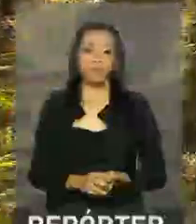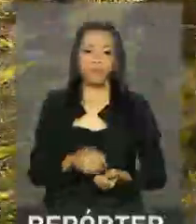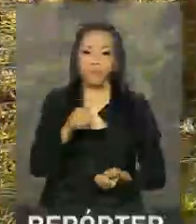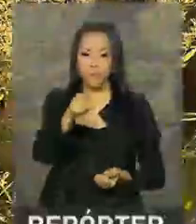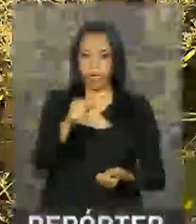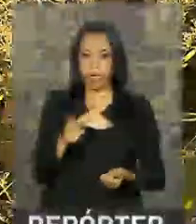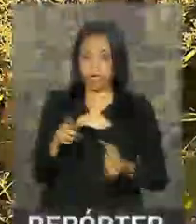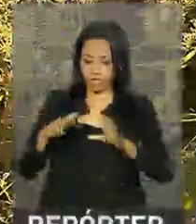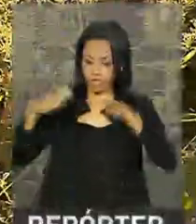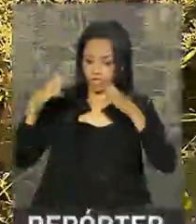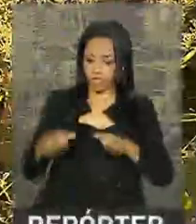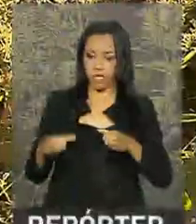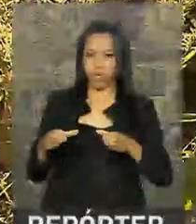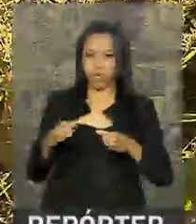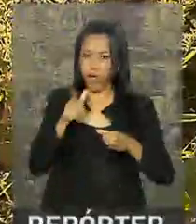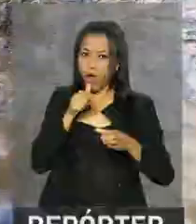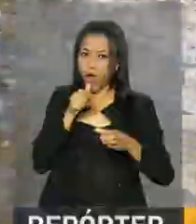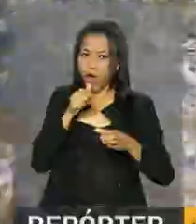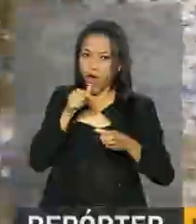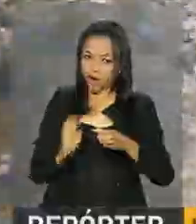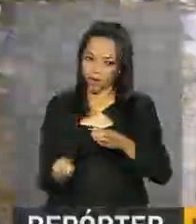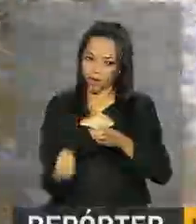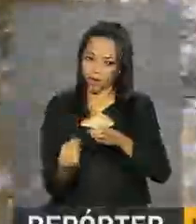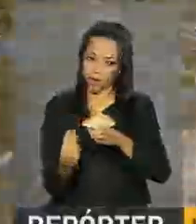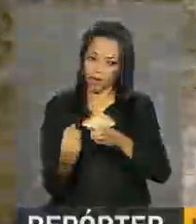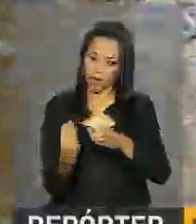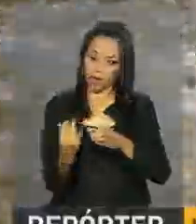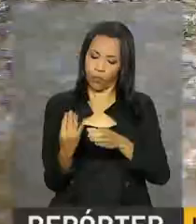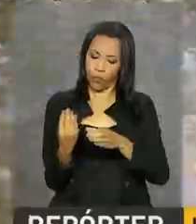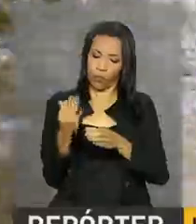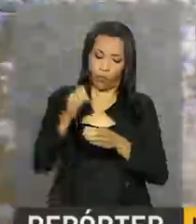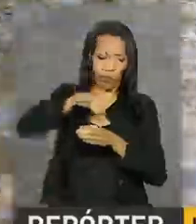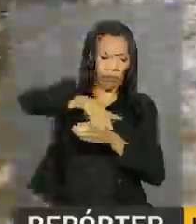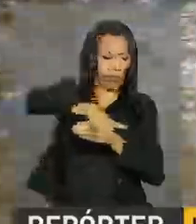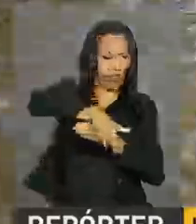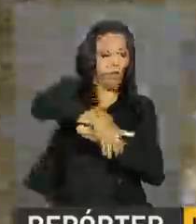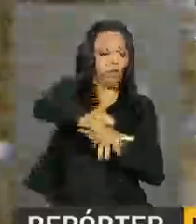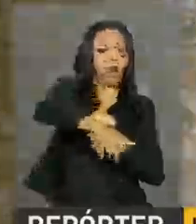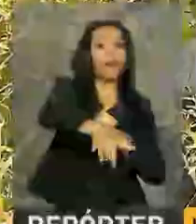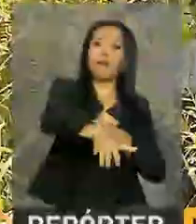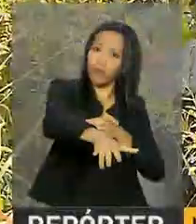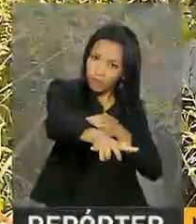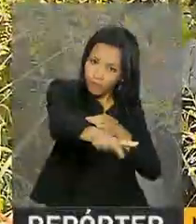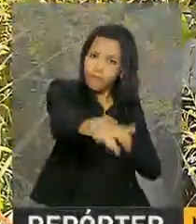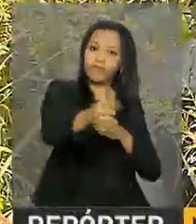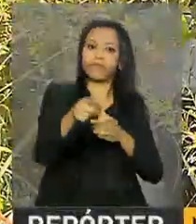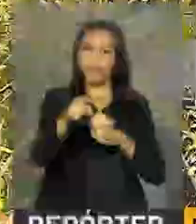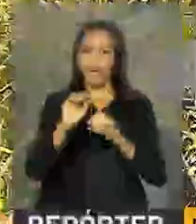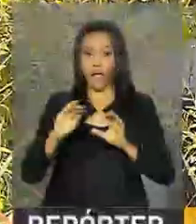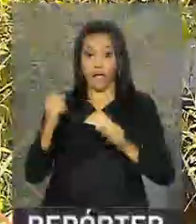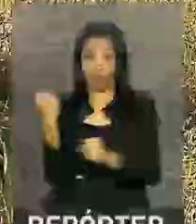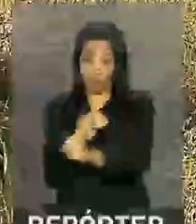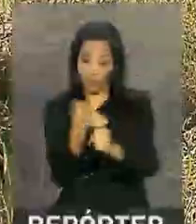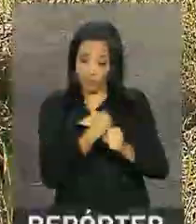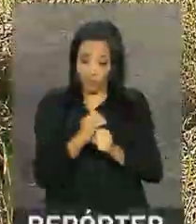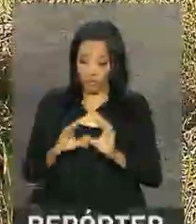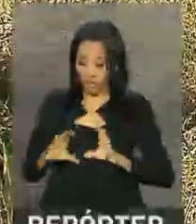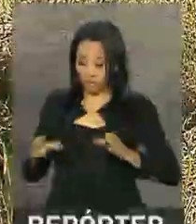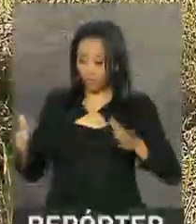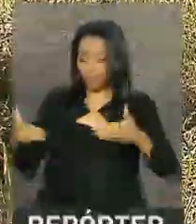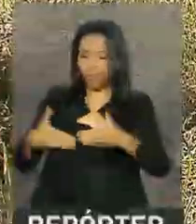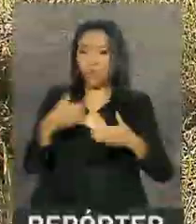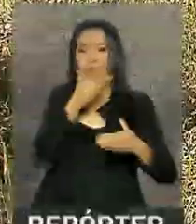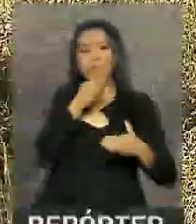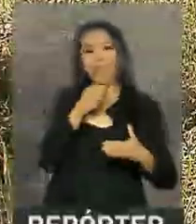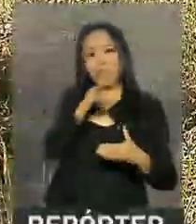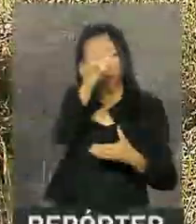O poço refresca o meio do serrado, especialmente na seca. É uma nascente. A parede ao redor foi construída por Daniel,